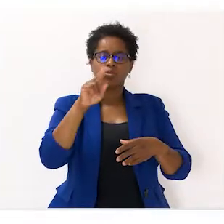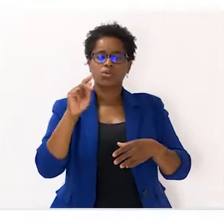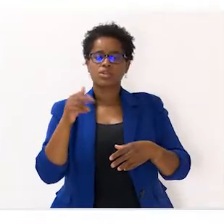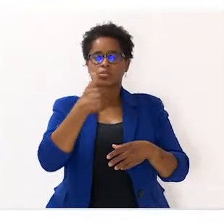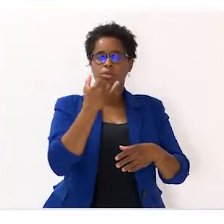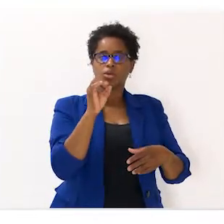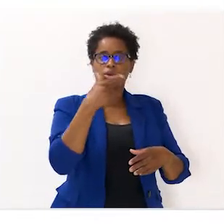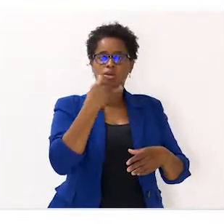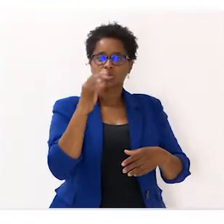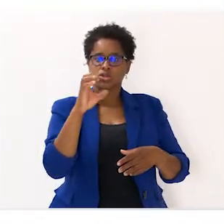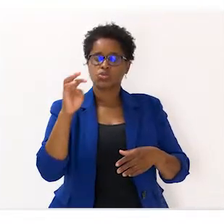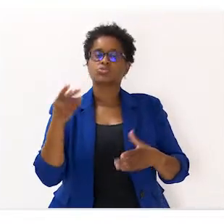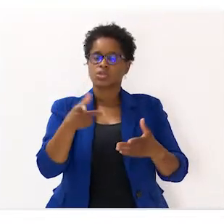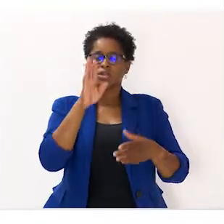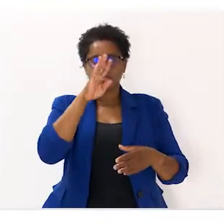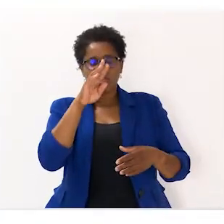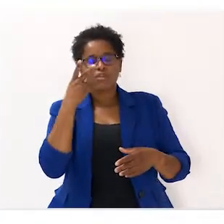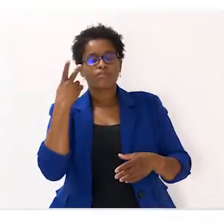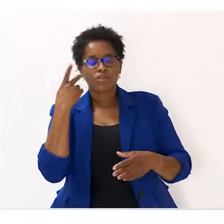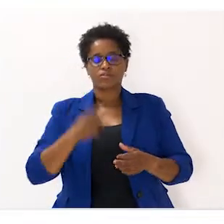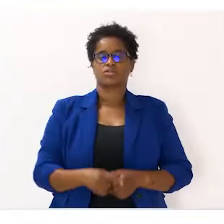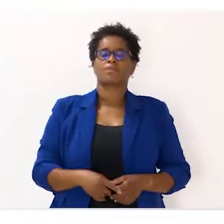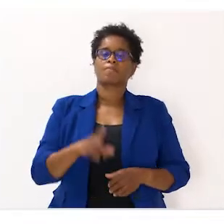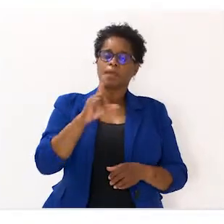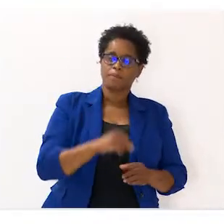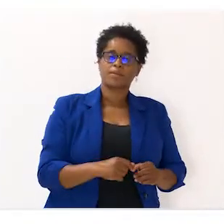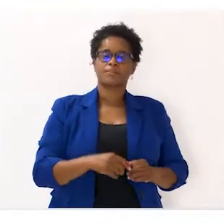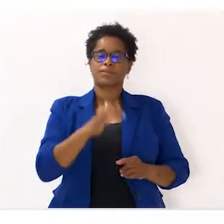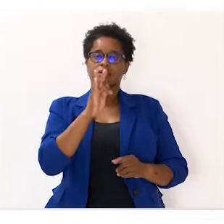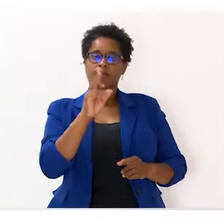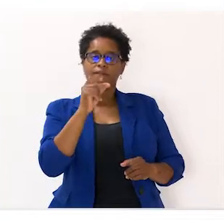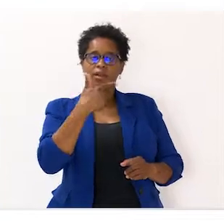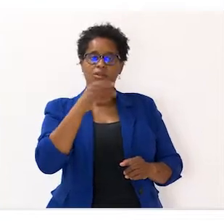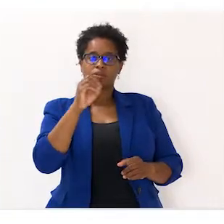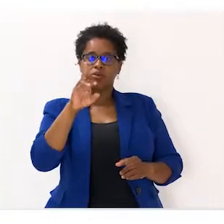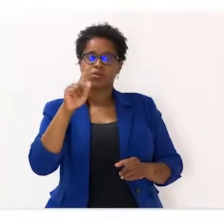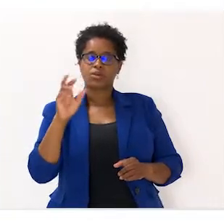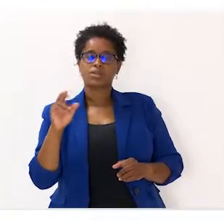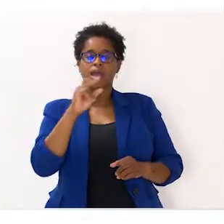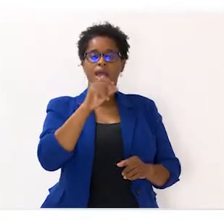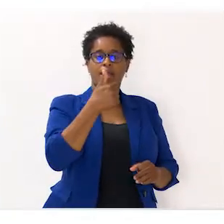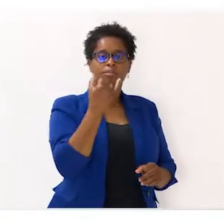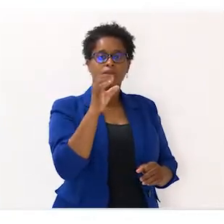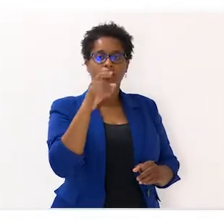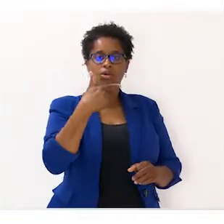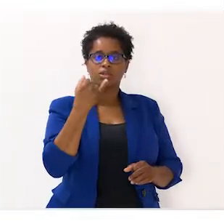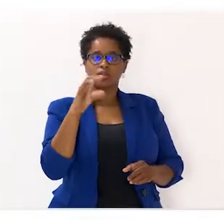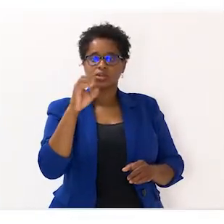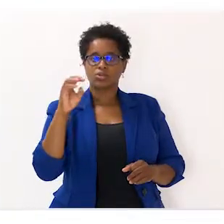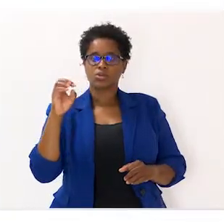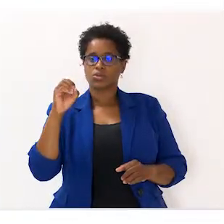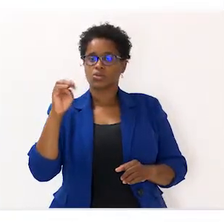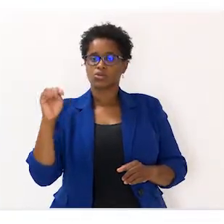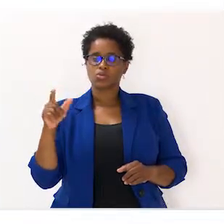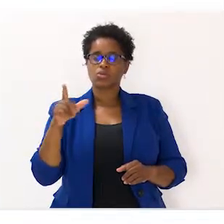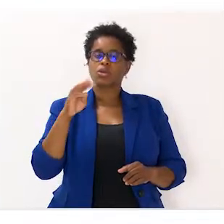bióticos, que são os seres vivos, e fatores abióticos, que é o